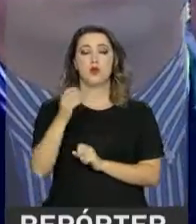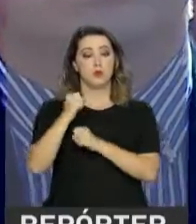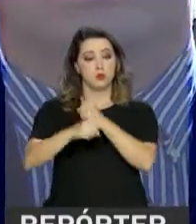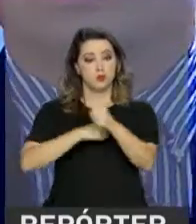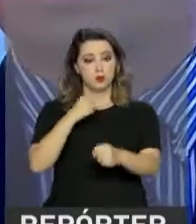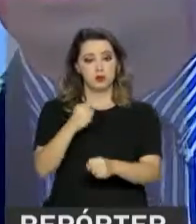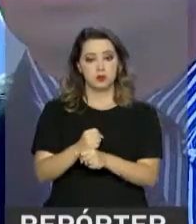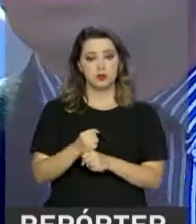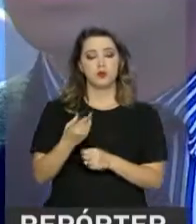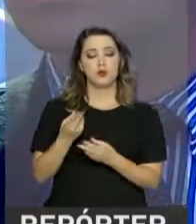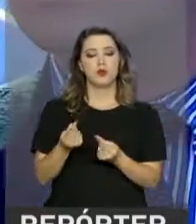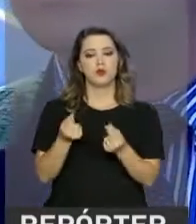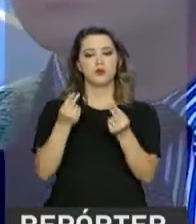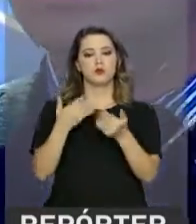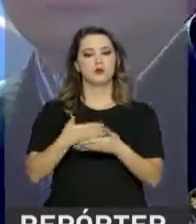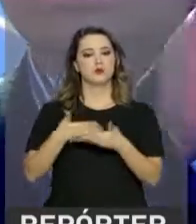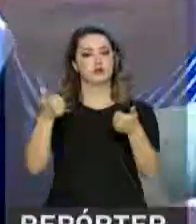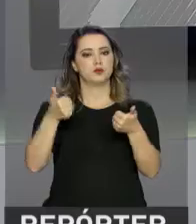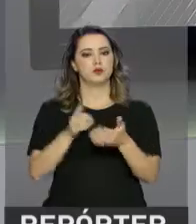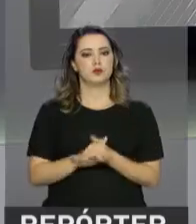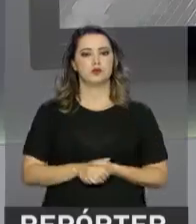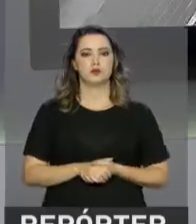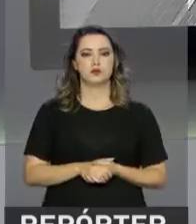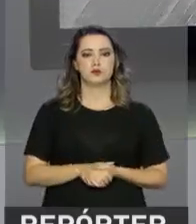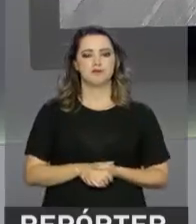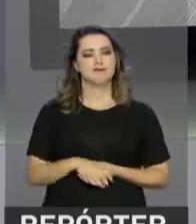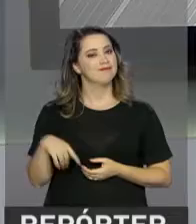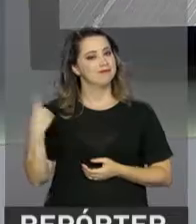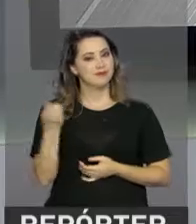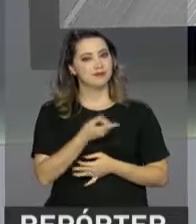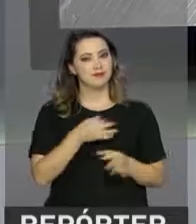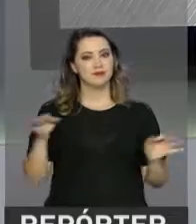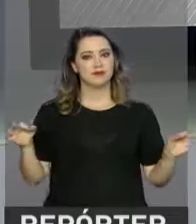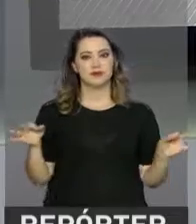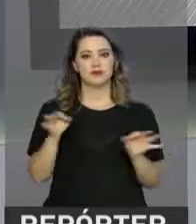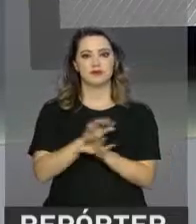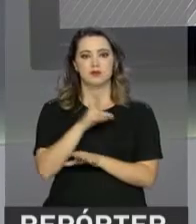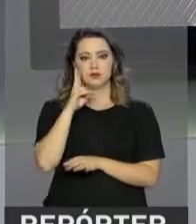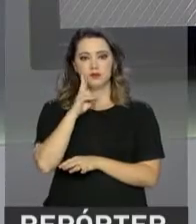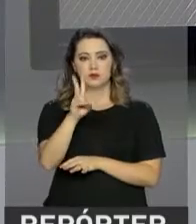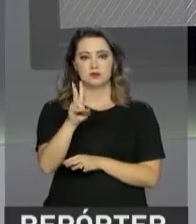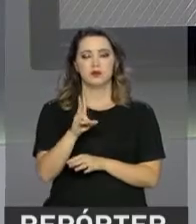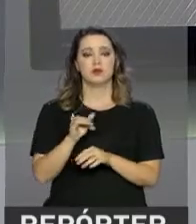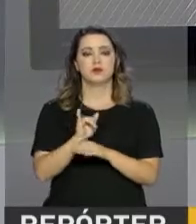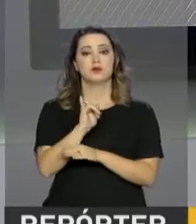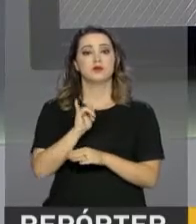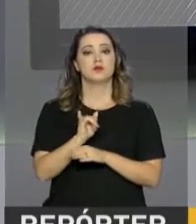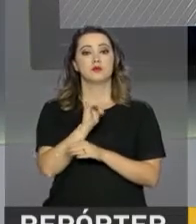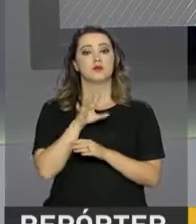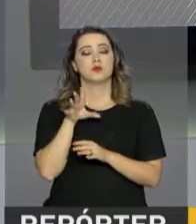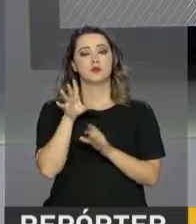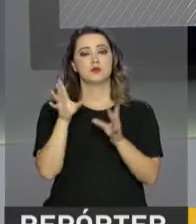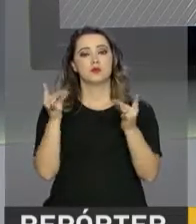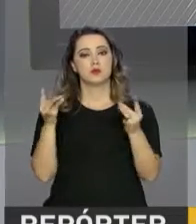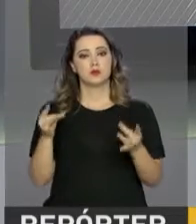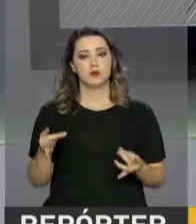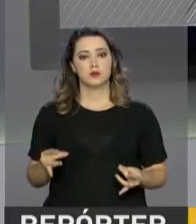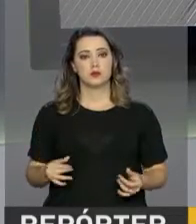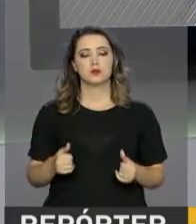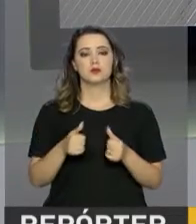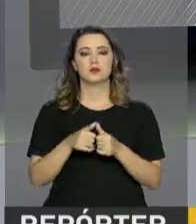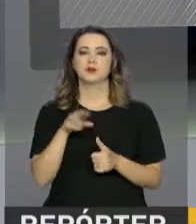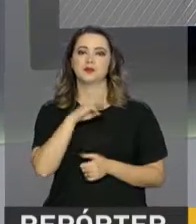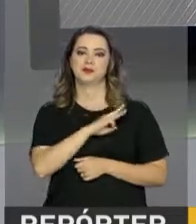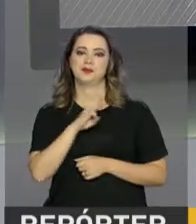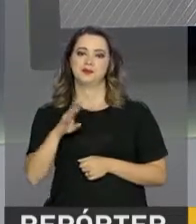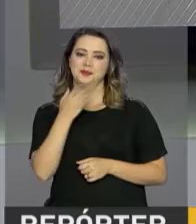vem ainda os valores serão muito maiores. E nós ficamos por aqui. Você pode rever as reportagens no YouTube e toda a nossa programação